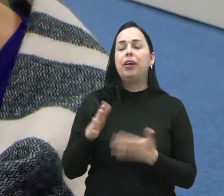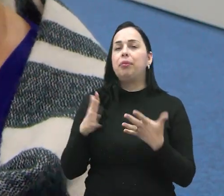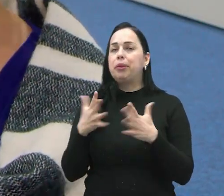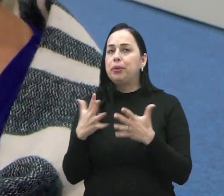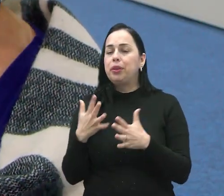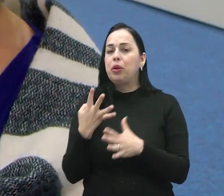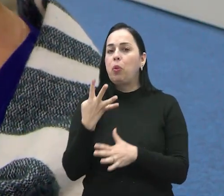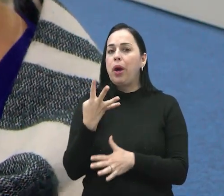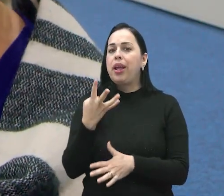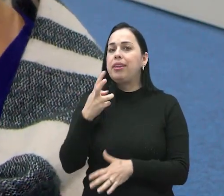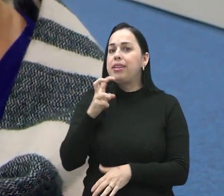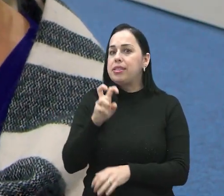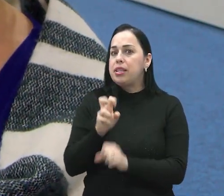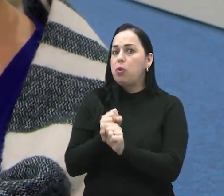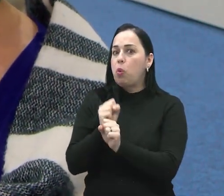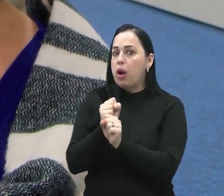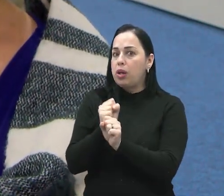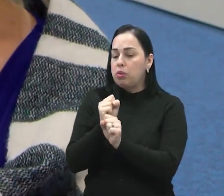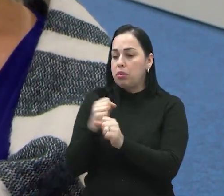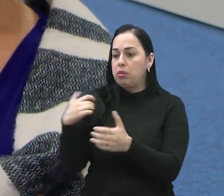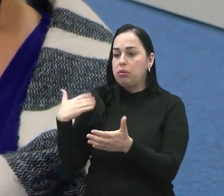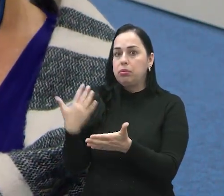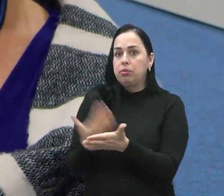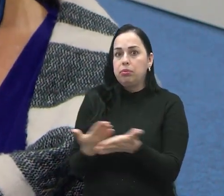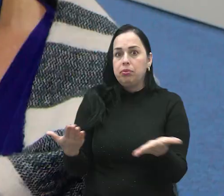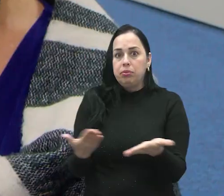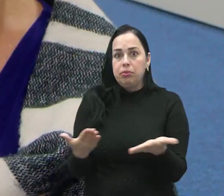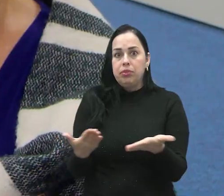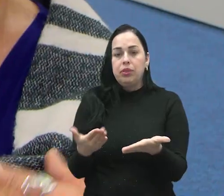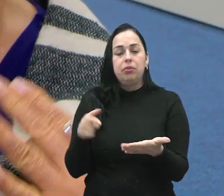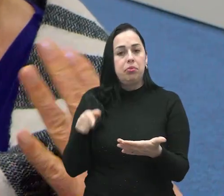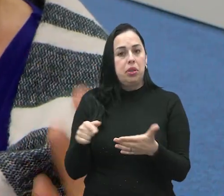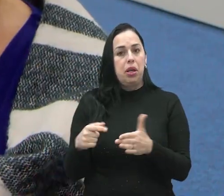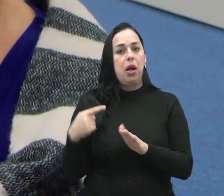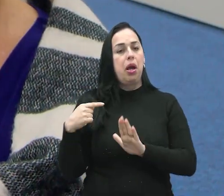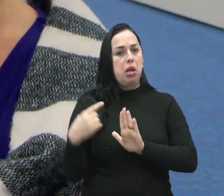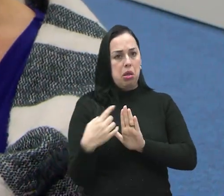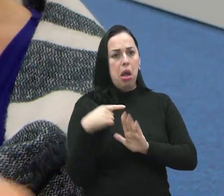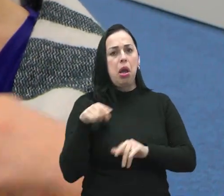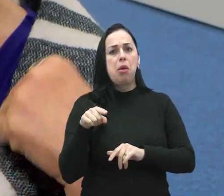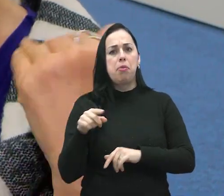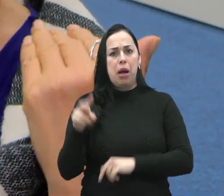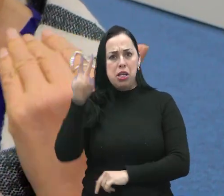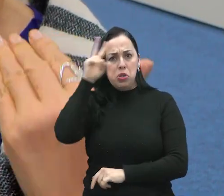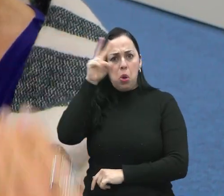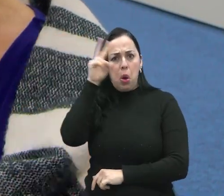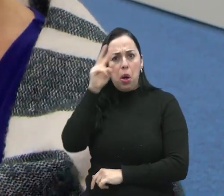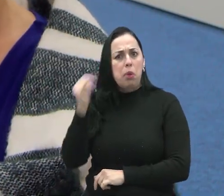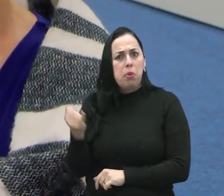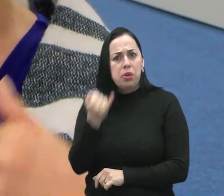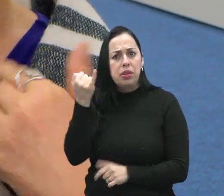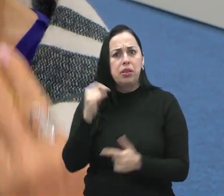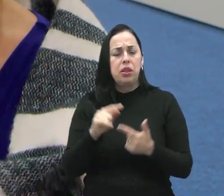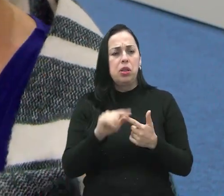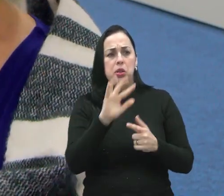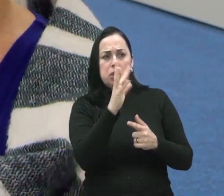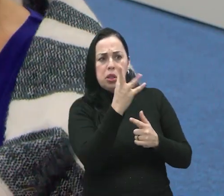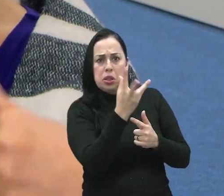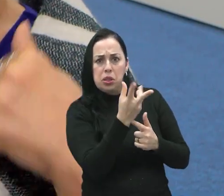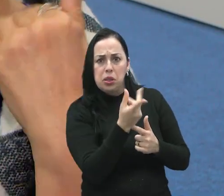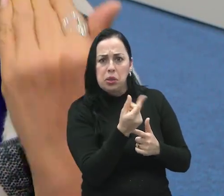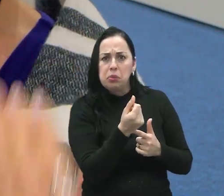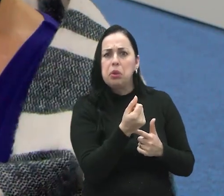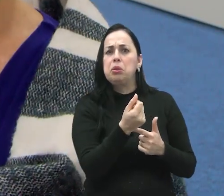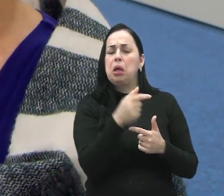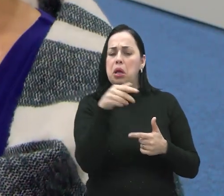completar 45 anos esse ano. E tem um legado muito grande, são vários artistas que passam